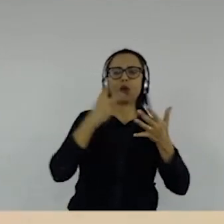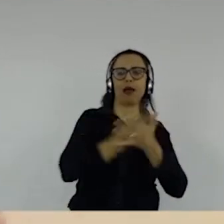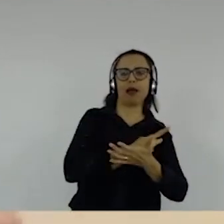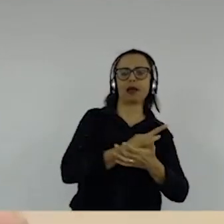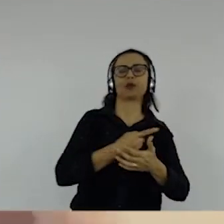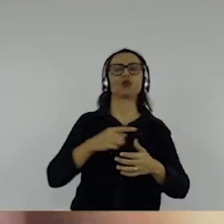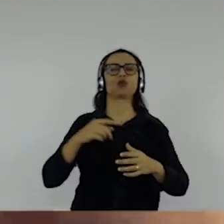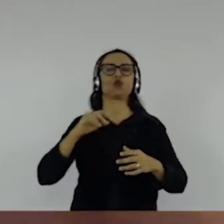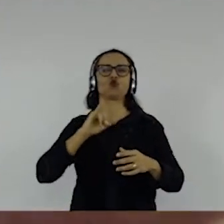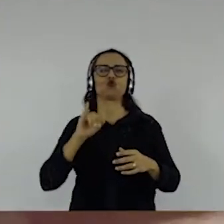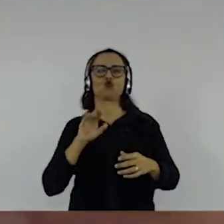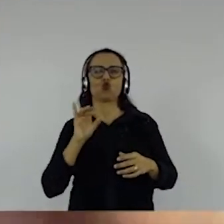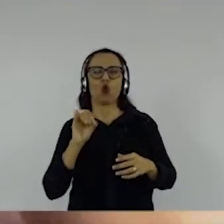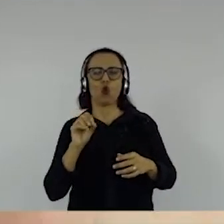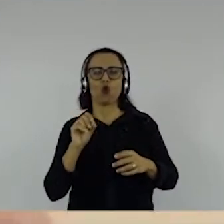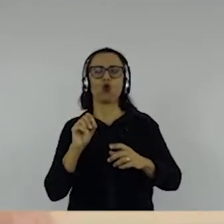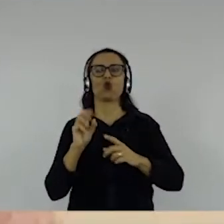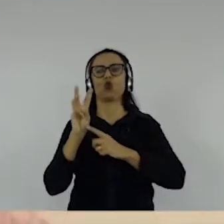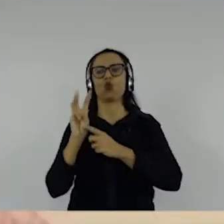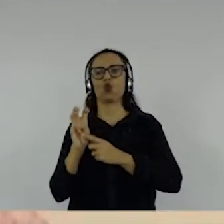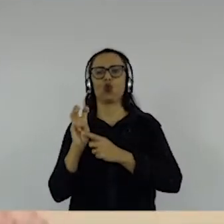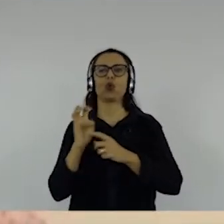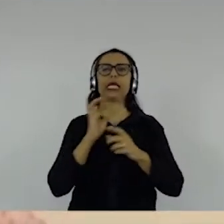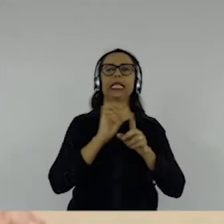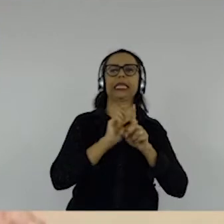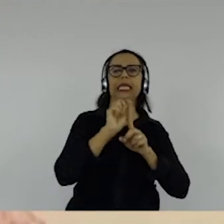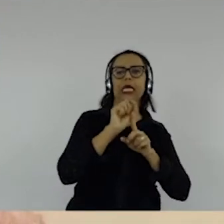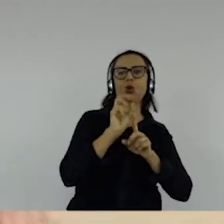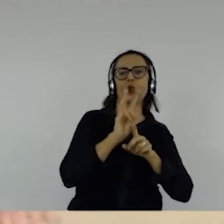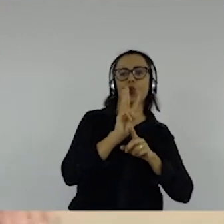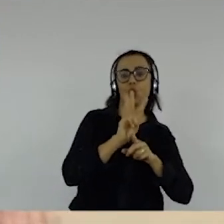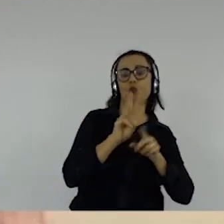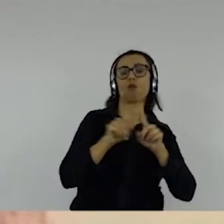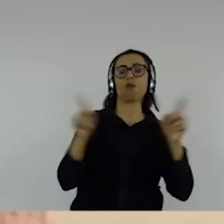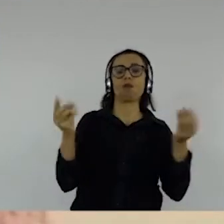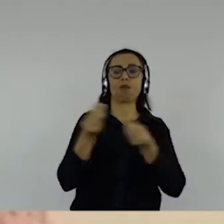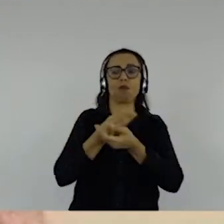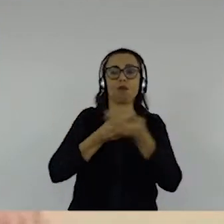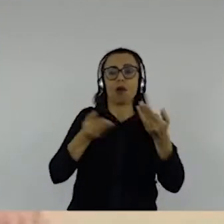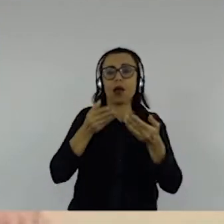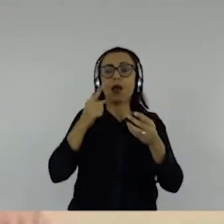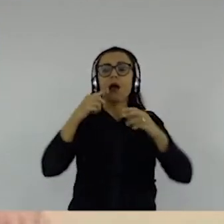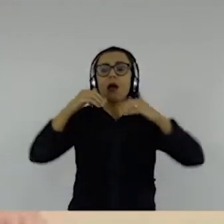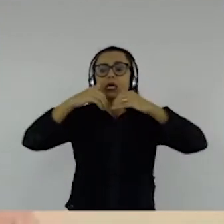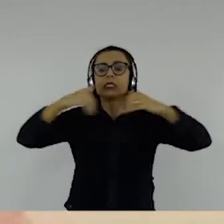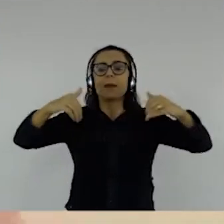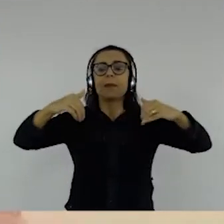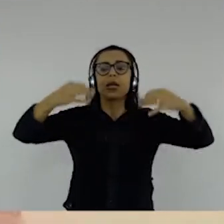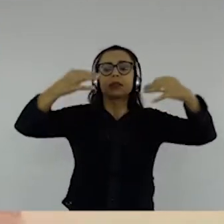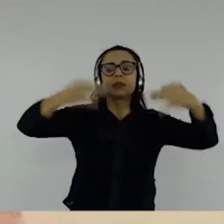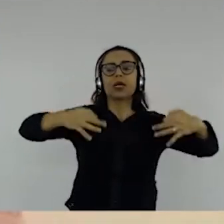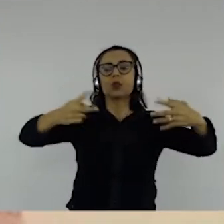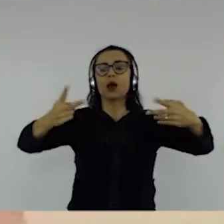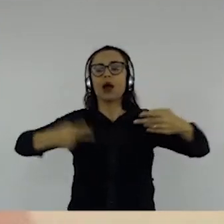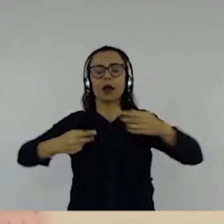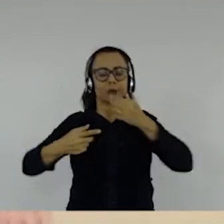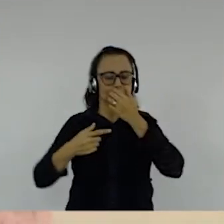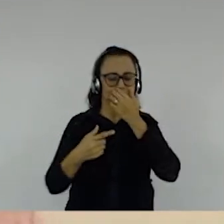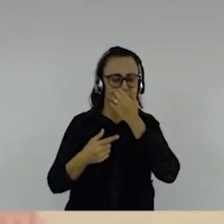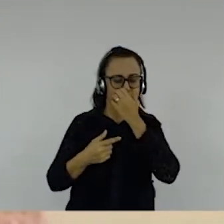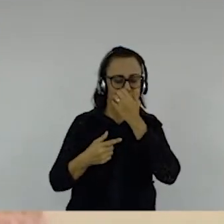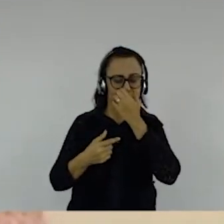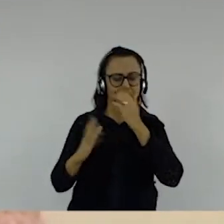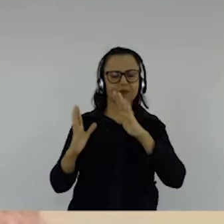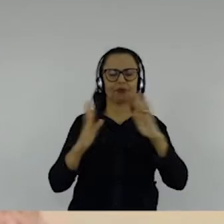de renegociação entra como talvez uma alternativa menos onerosa para aquela que seria de